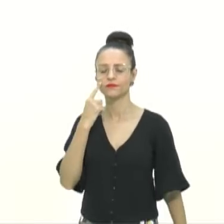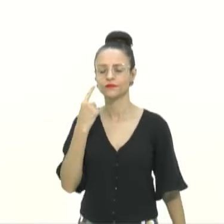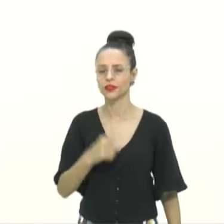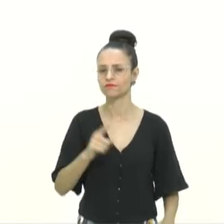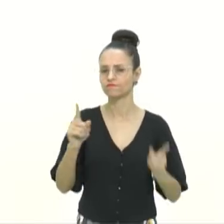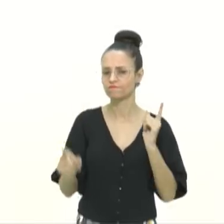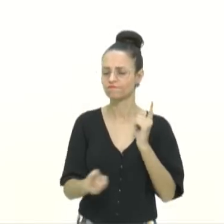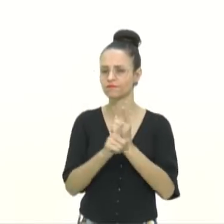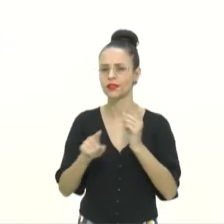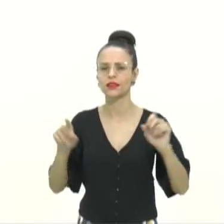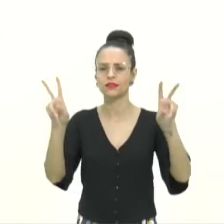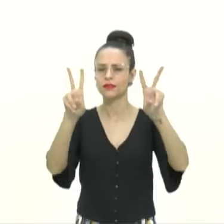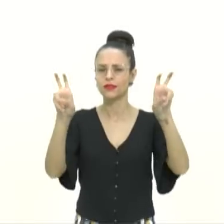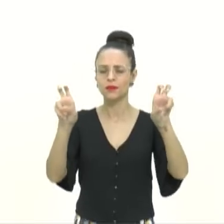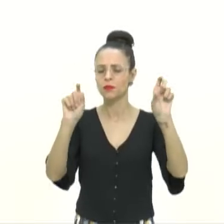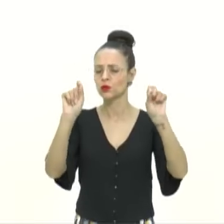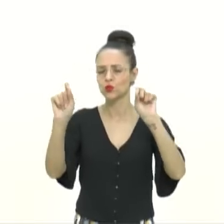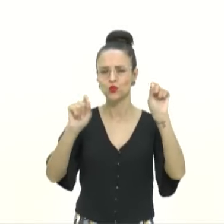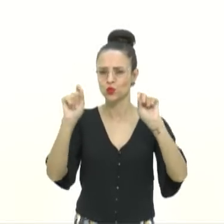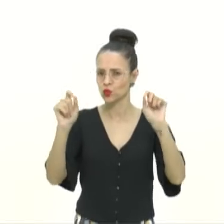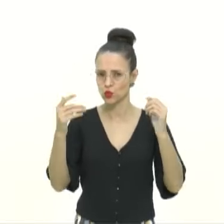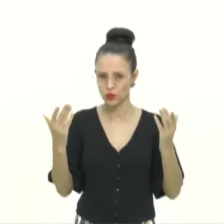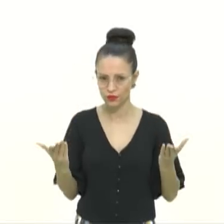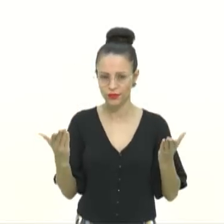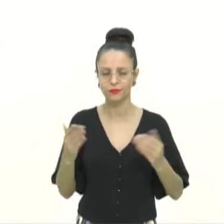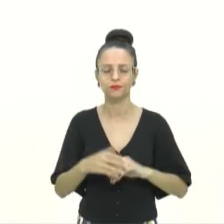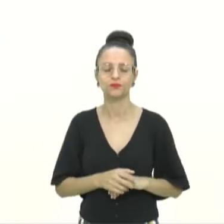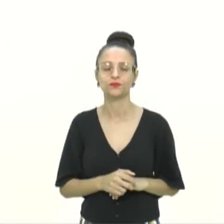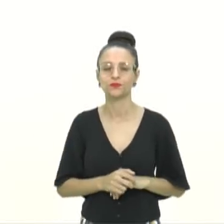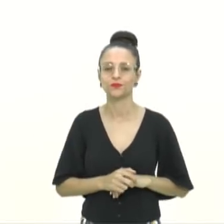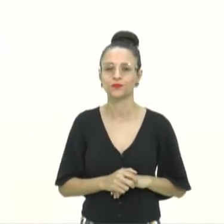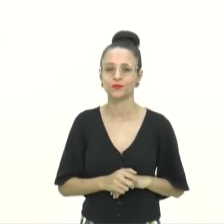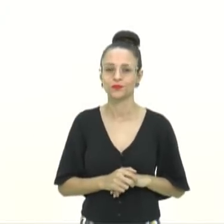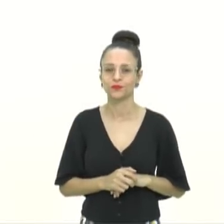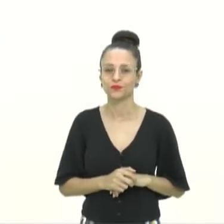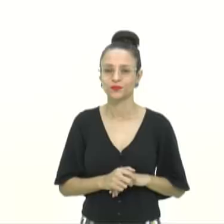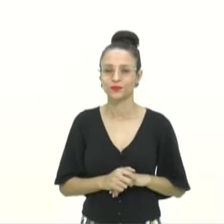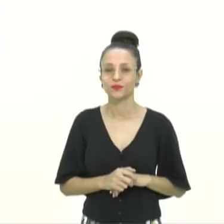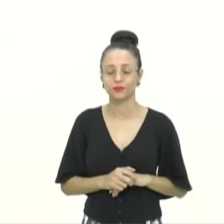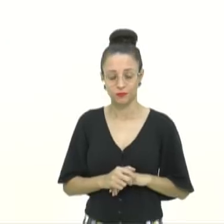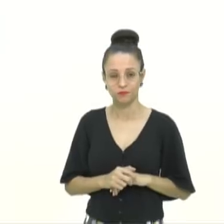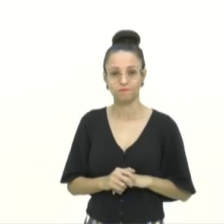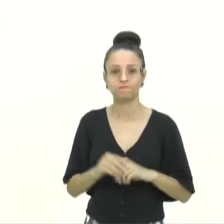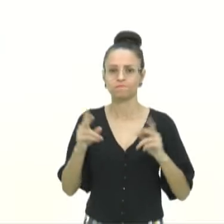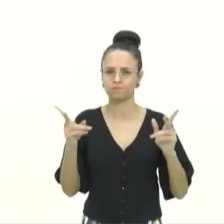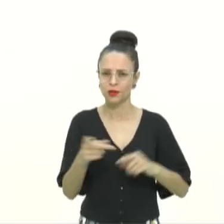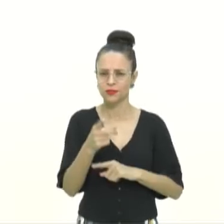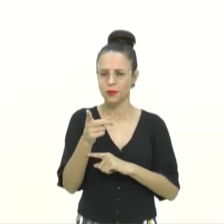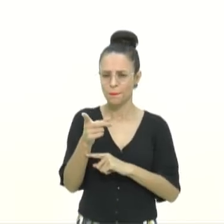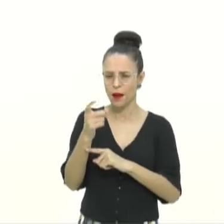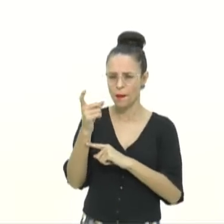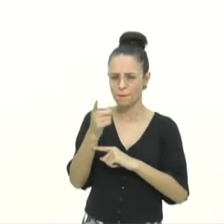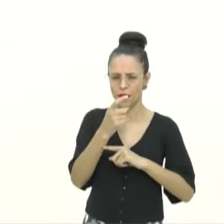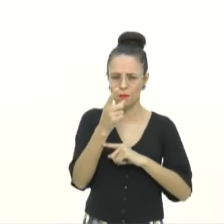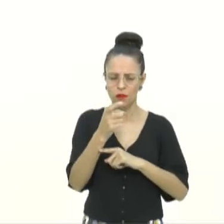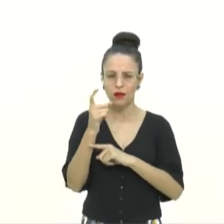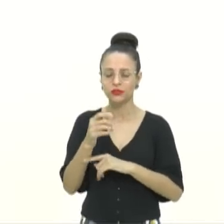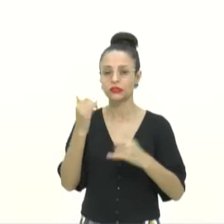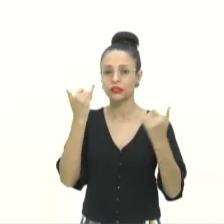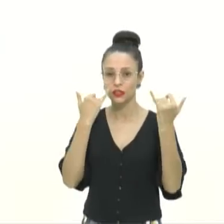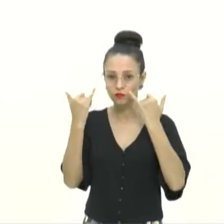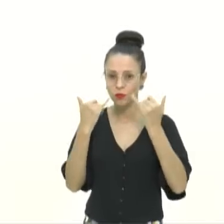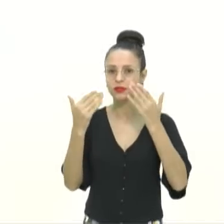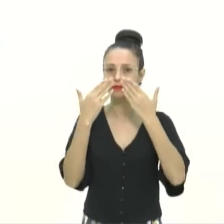aí nós vamos saber que tema que vamos ler, localizar informações explícitas no